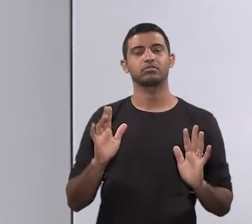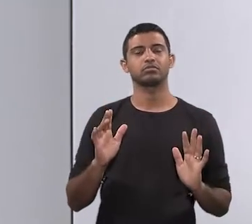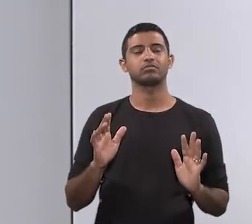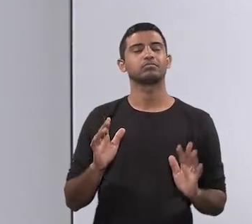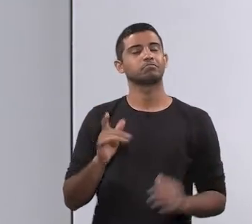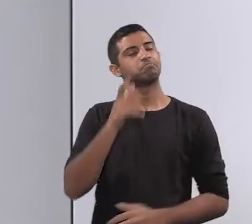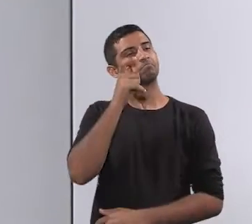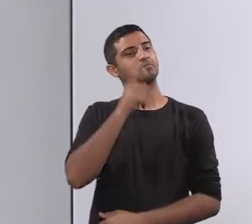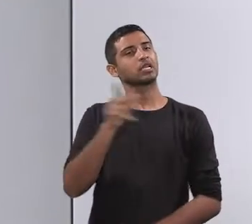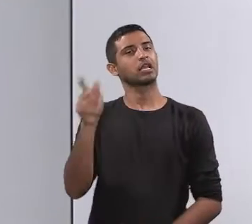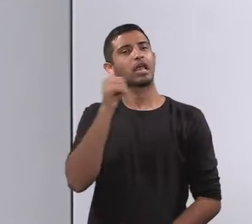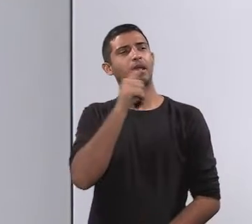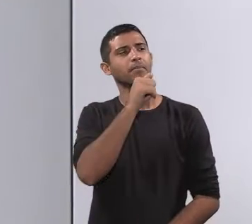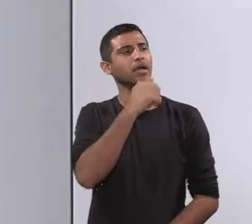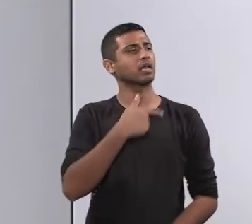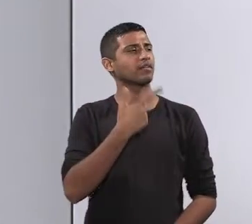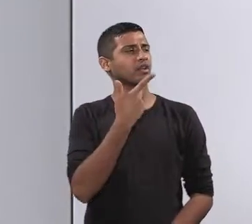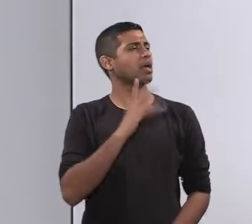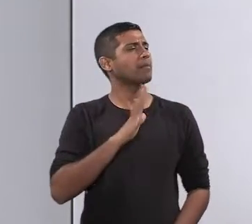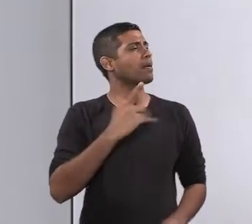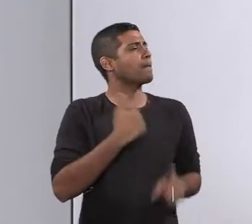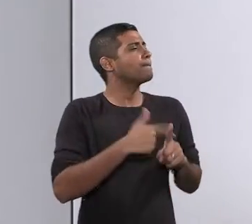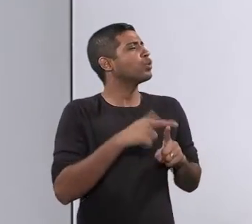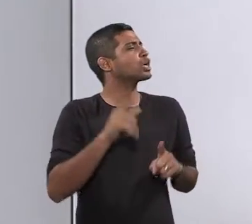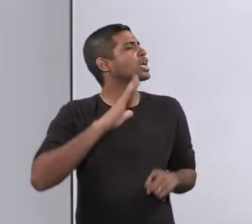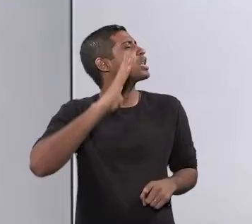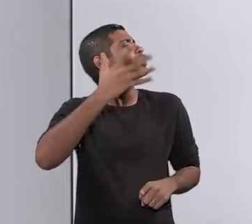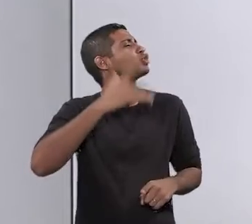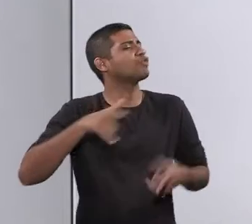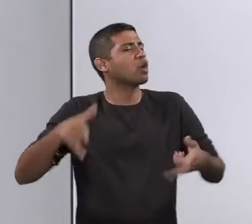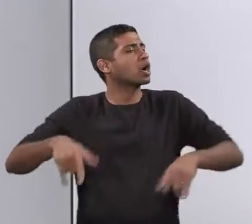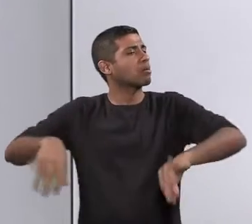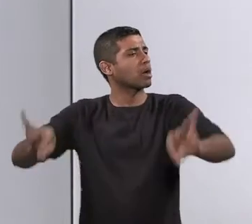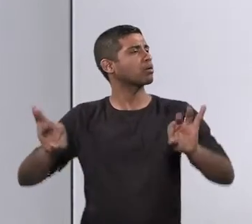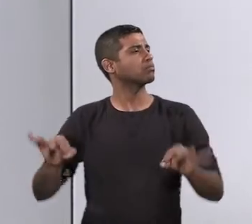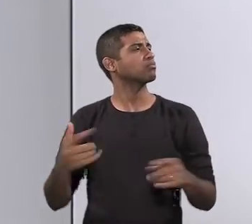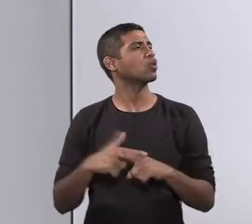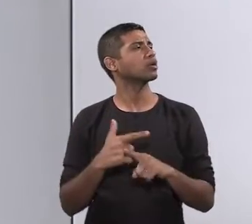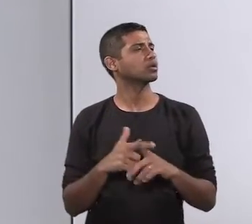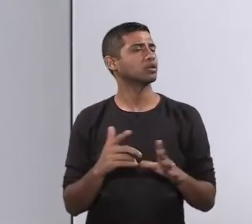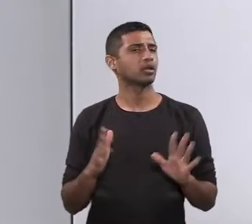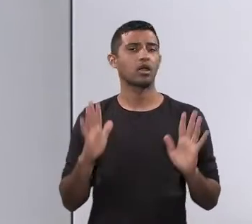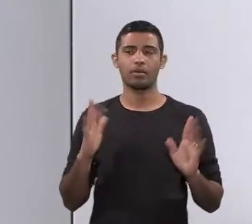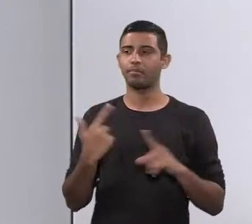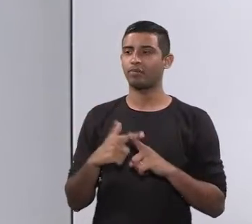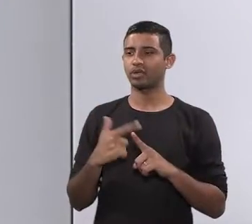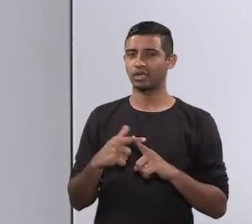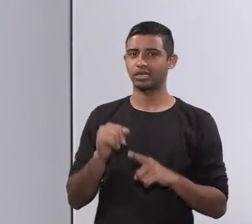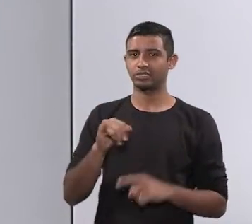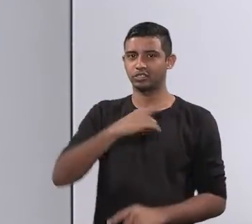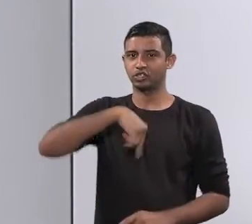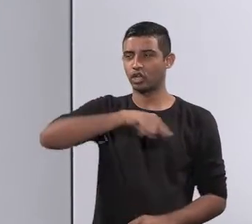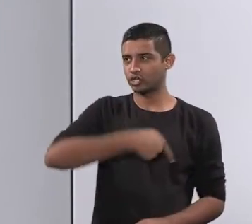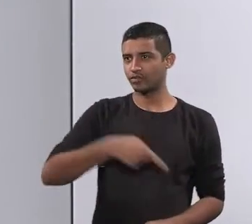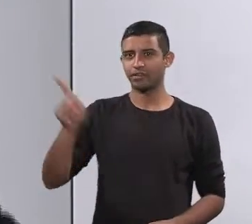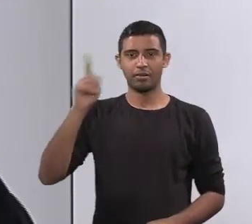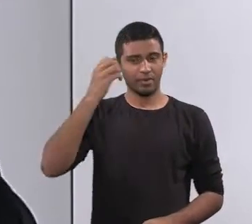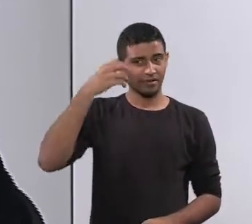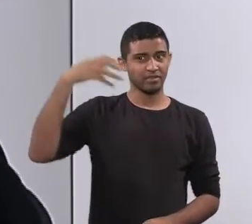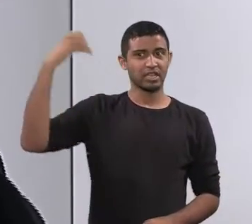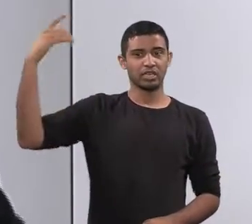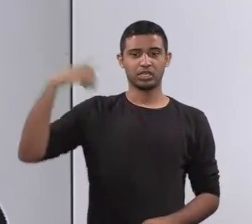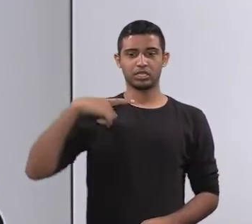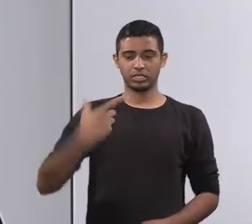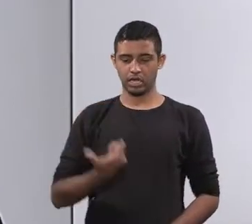E o interessante, ela pegou, mas por que ele resolveu arrumar a cama? Porque eu falei, olha, porque quando a gente viaja, você